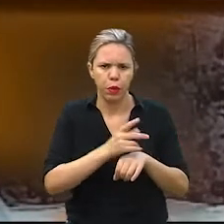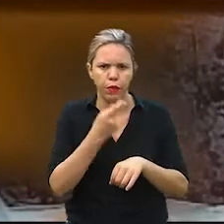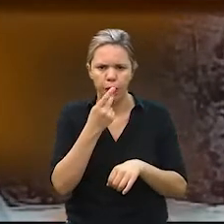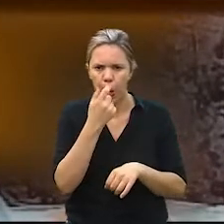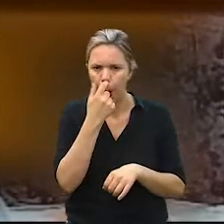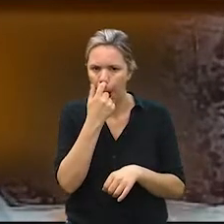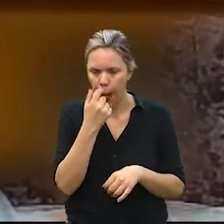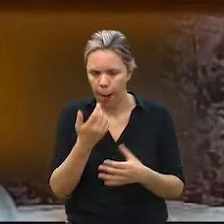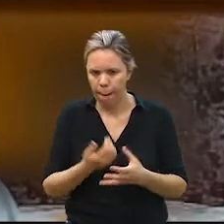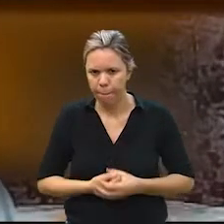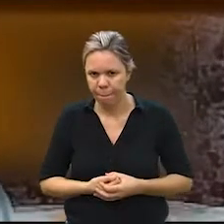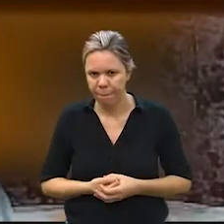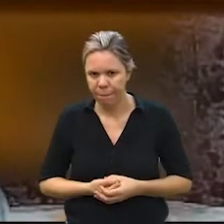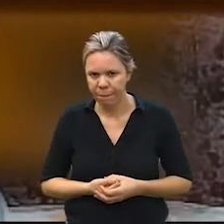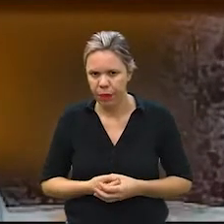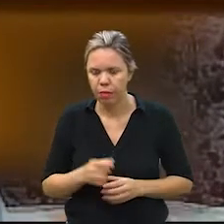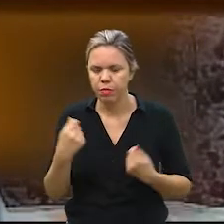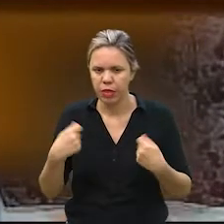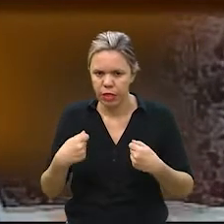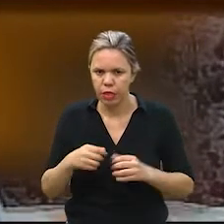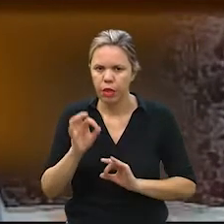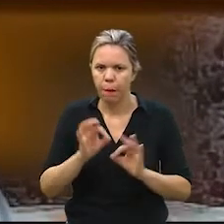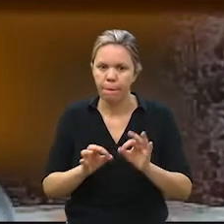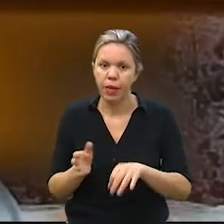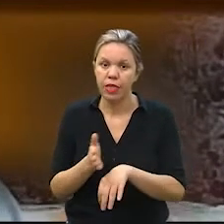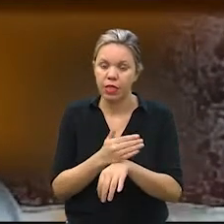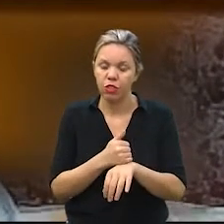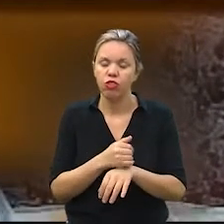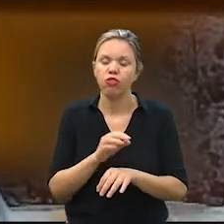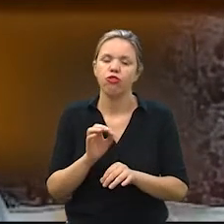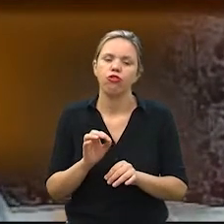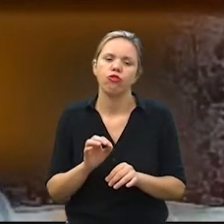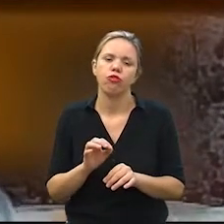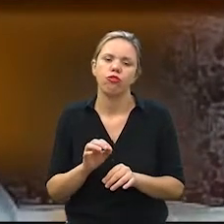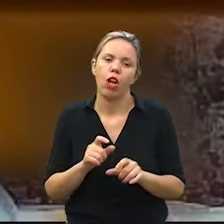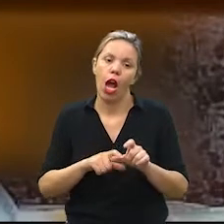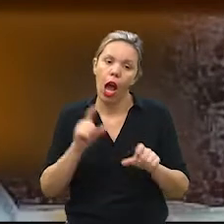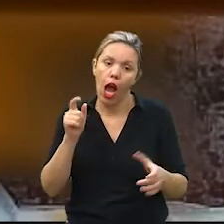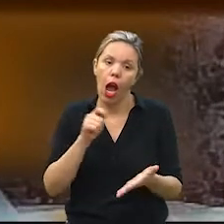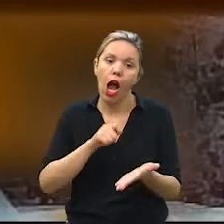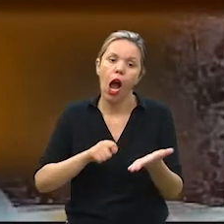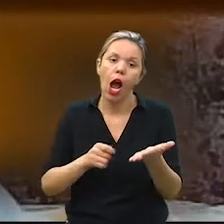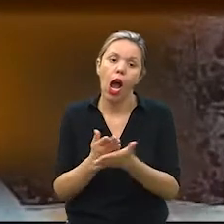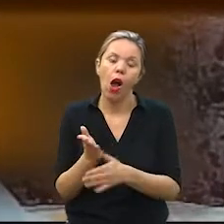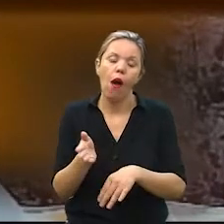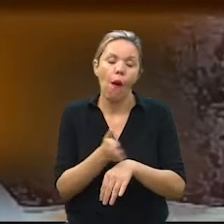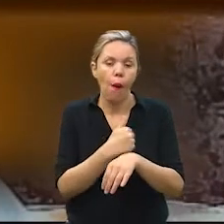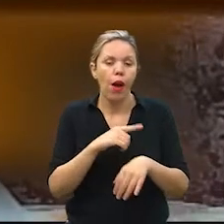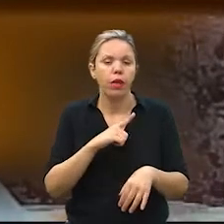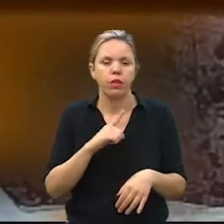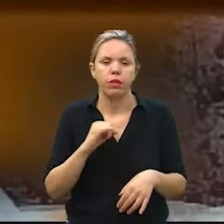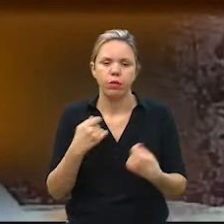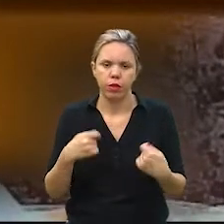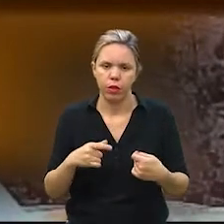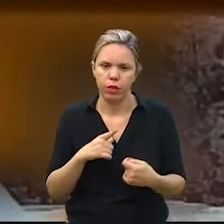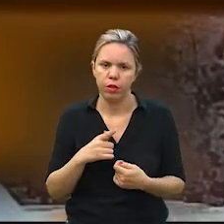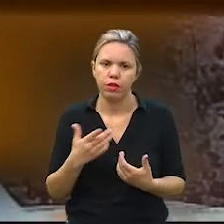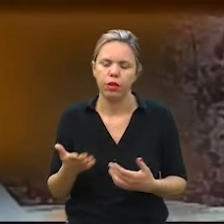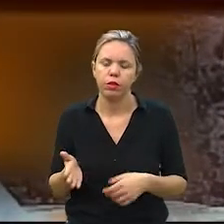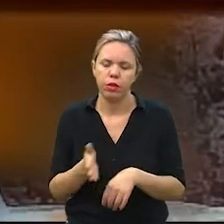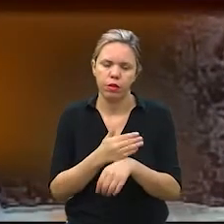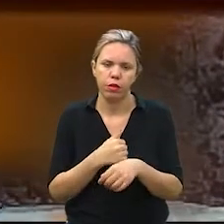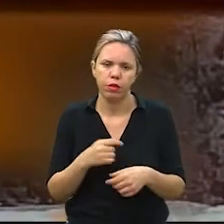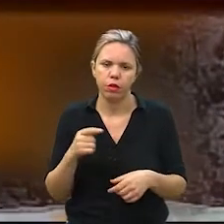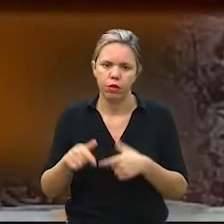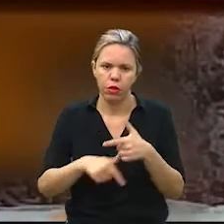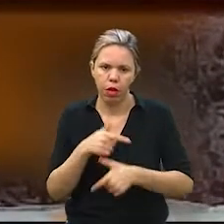isso, que você tem que planejar anteriormente, ter uma autorização anterior